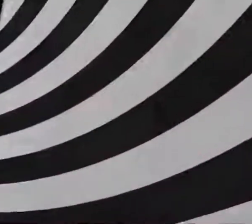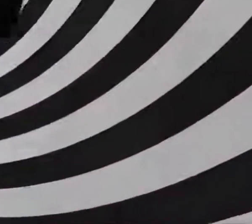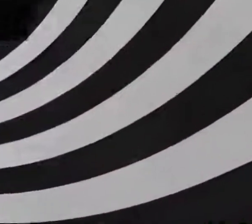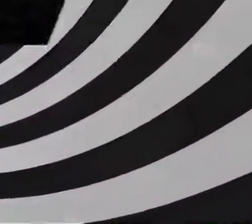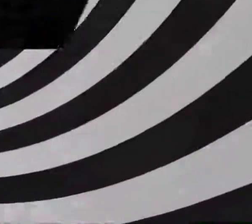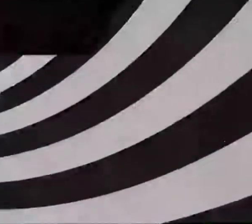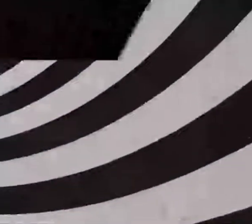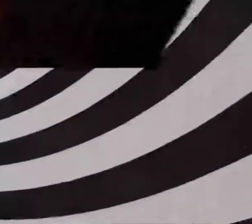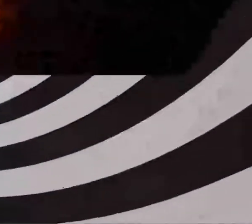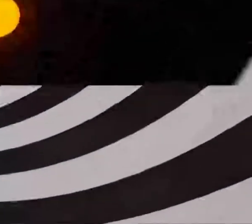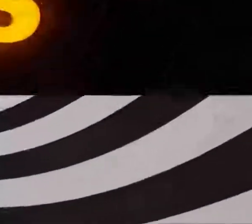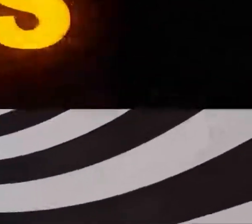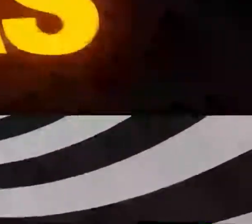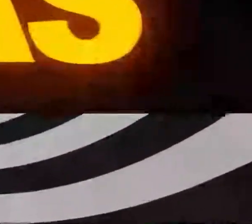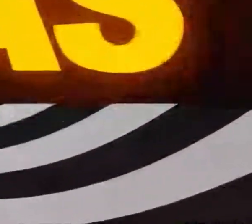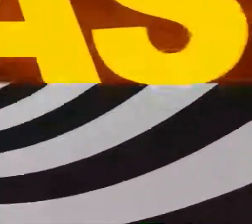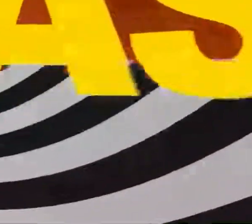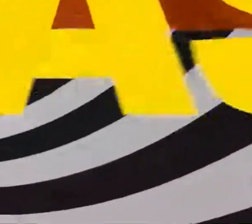Lutas.